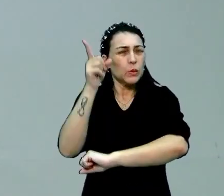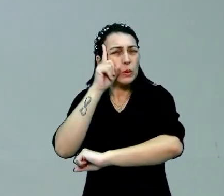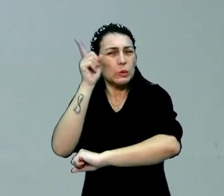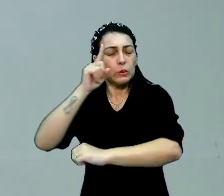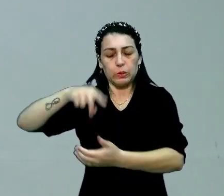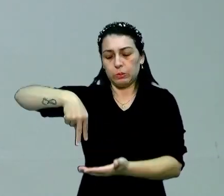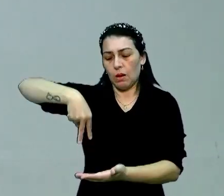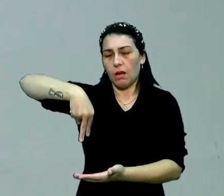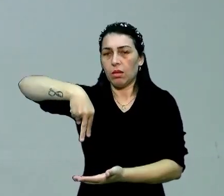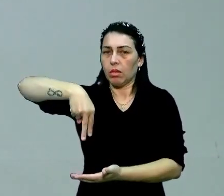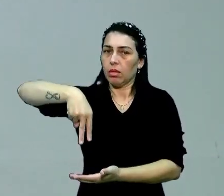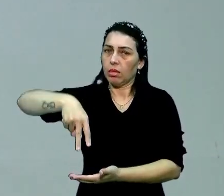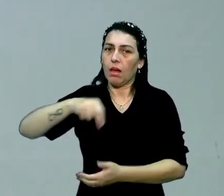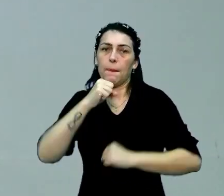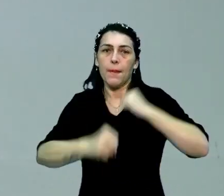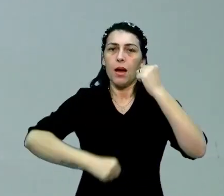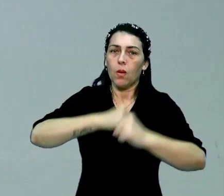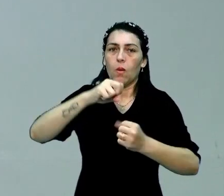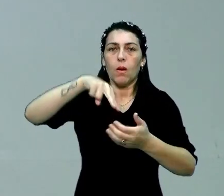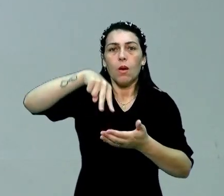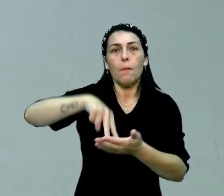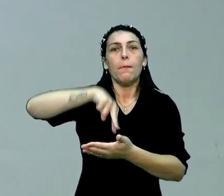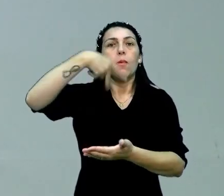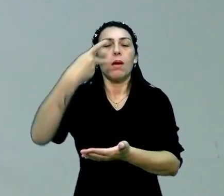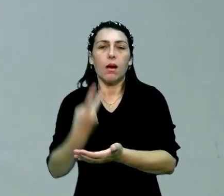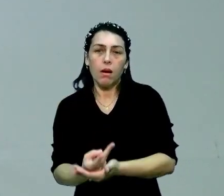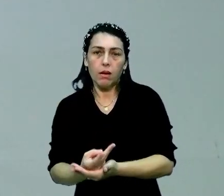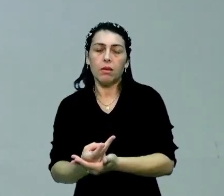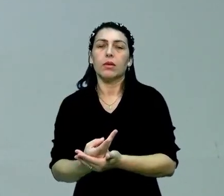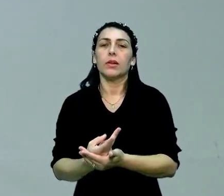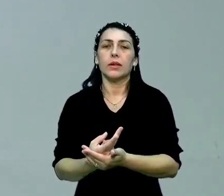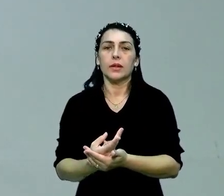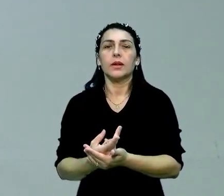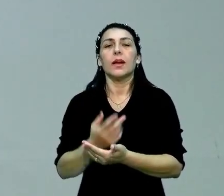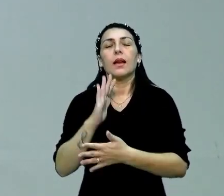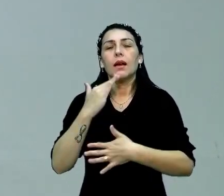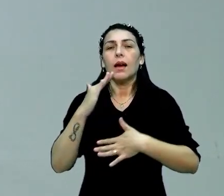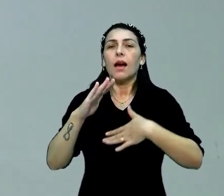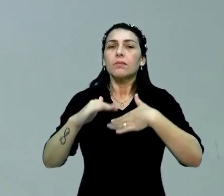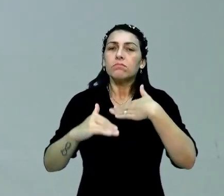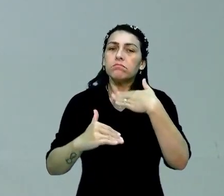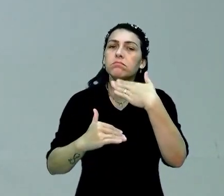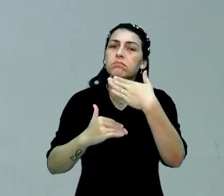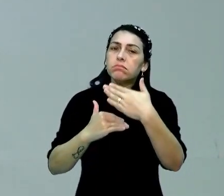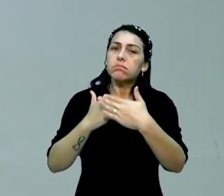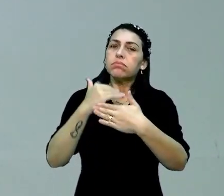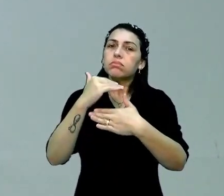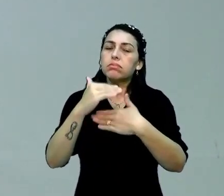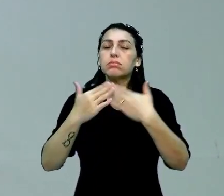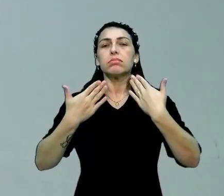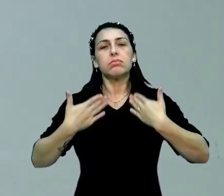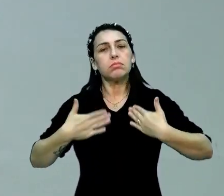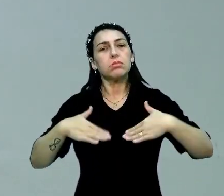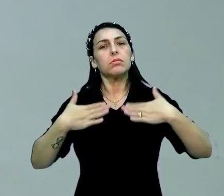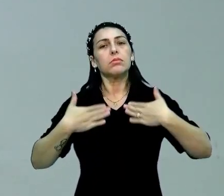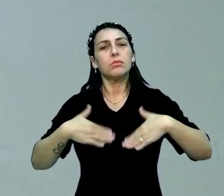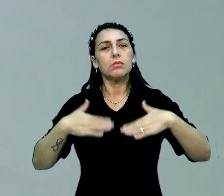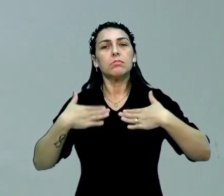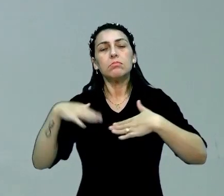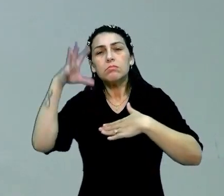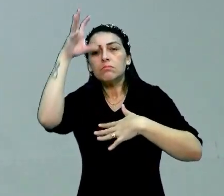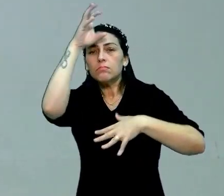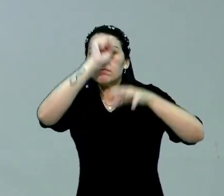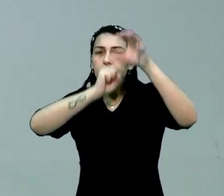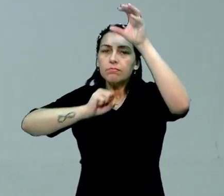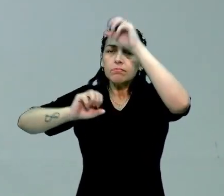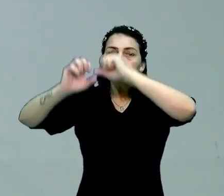andar, eu não treino para correr ou pular. É algo que eu vou gradativamente, naturalmente desenvolvendo ao longo do